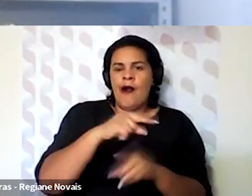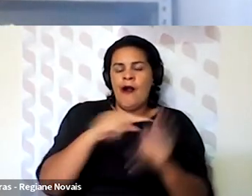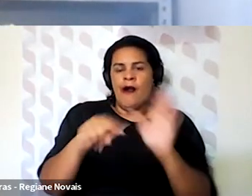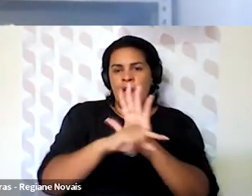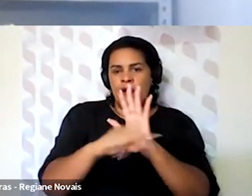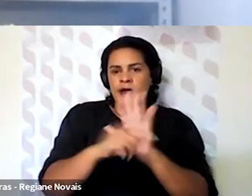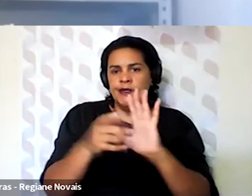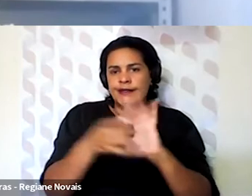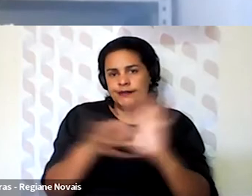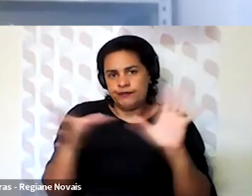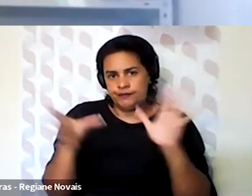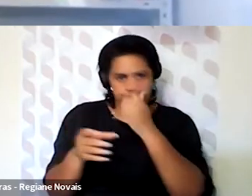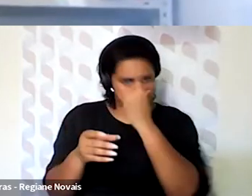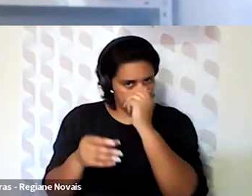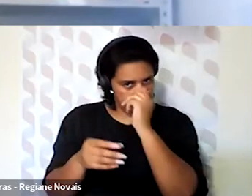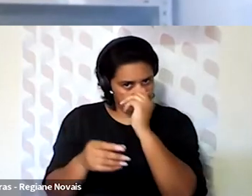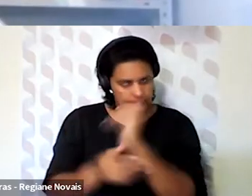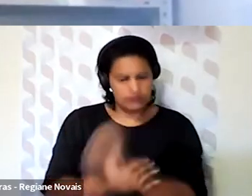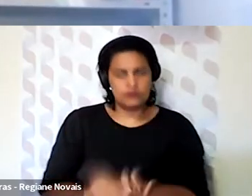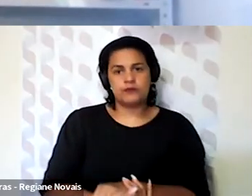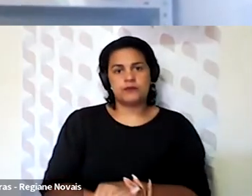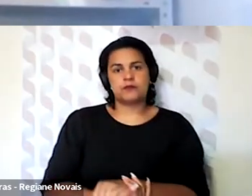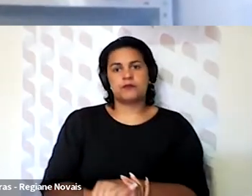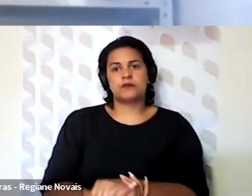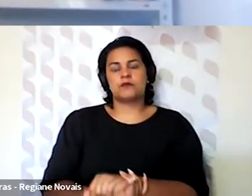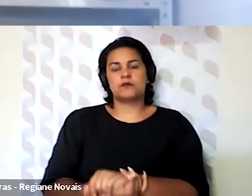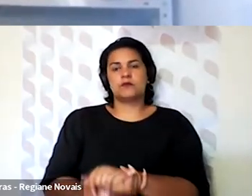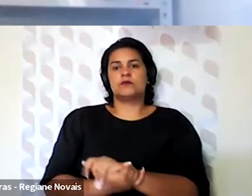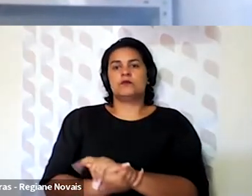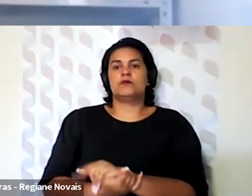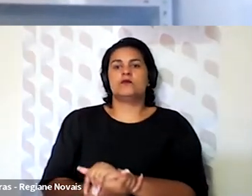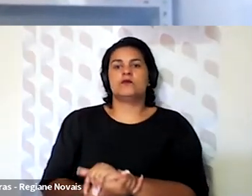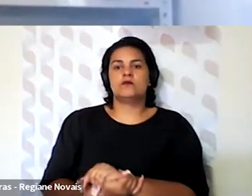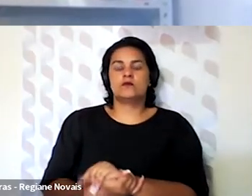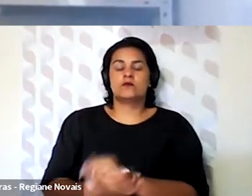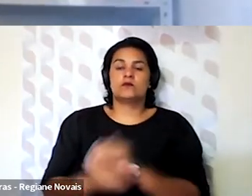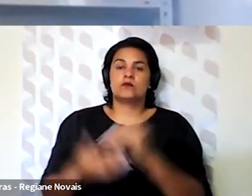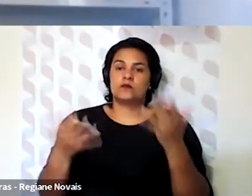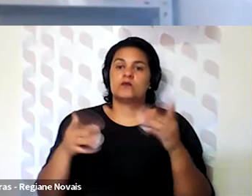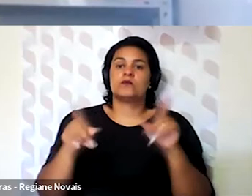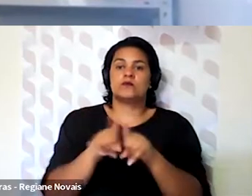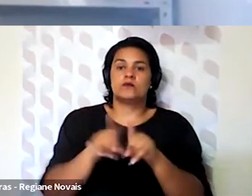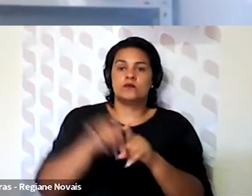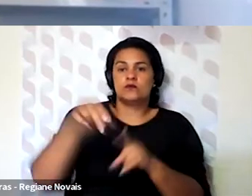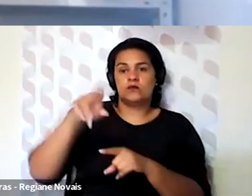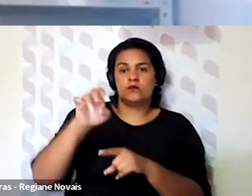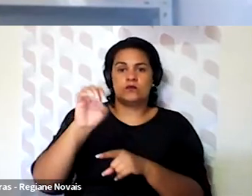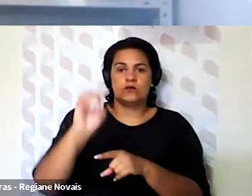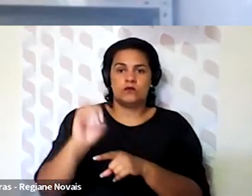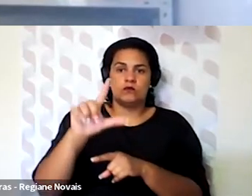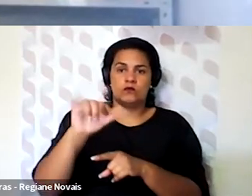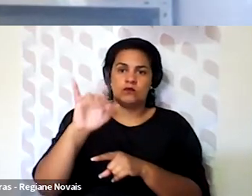liberdades. O neoliberalismo produz uma concentração em todos os níveis, inclusive uma concentração no campo da